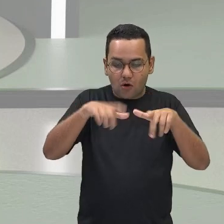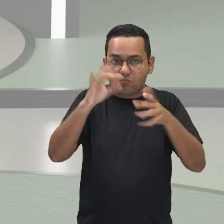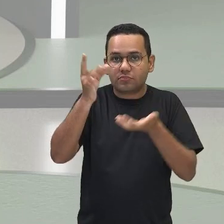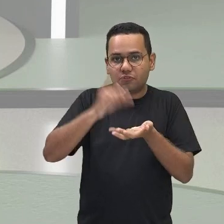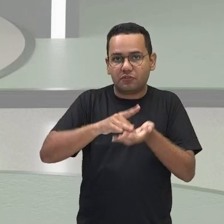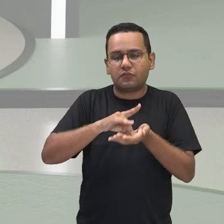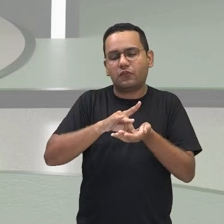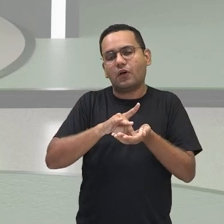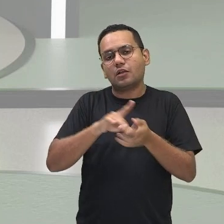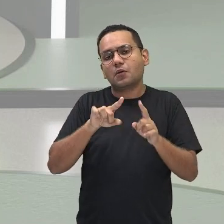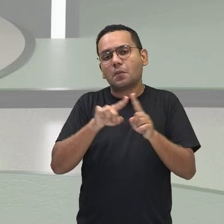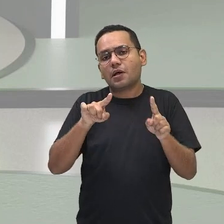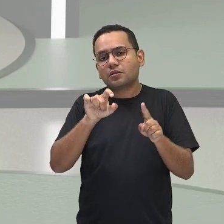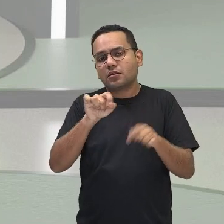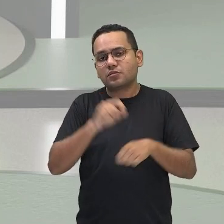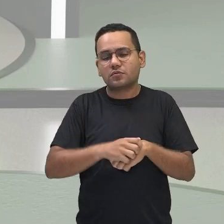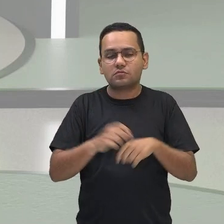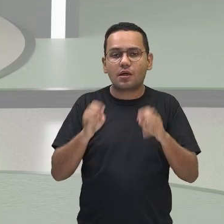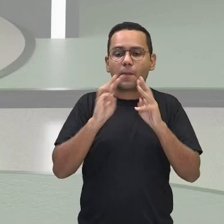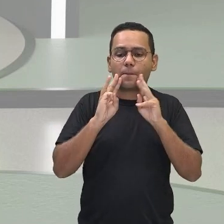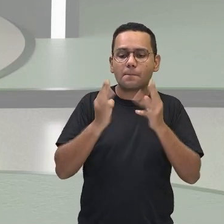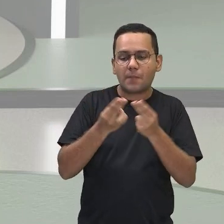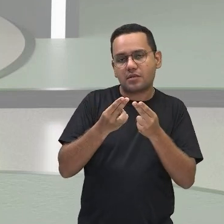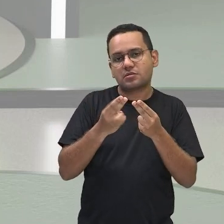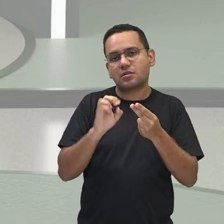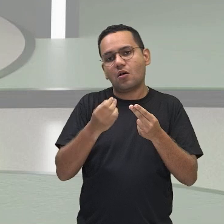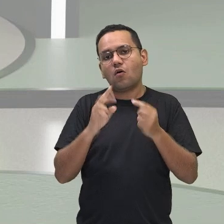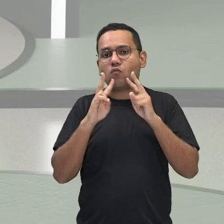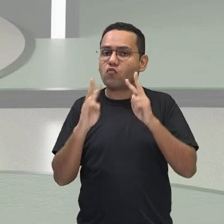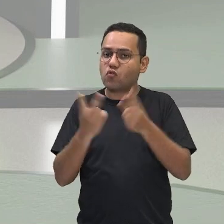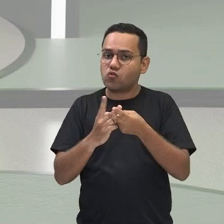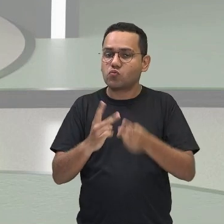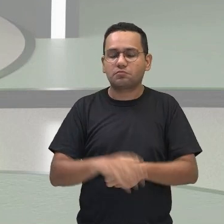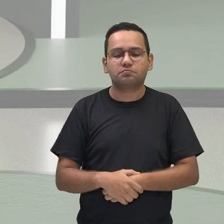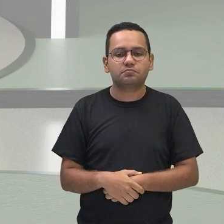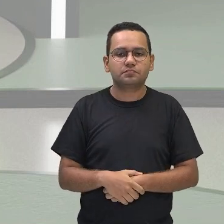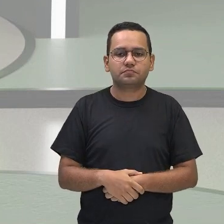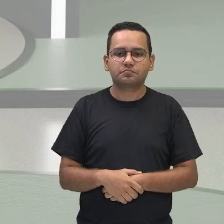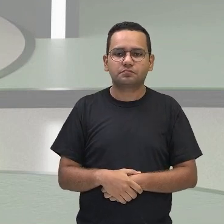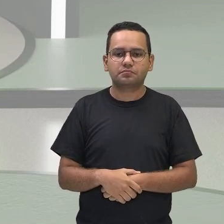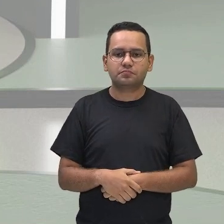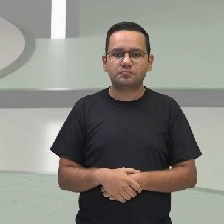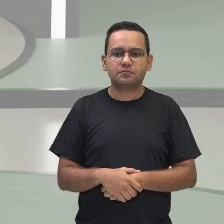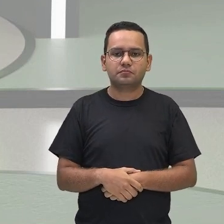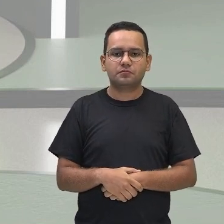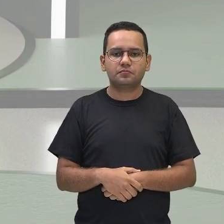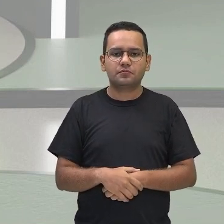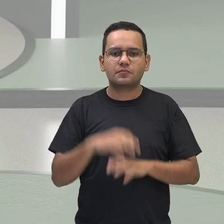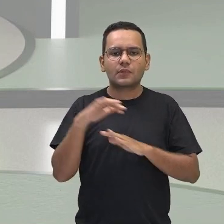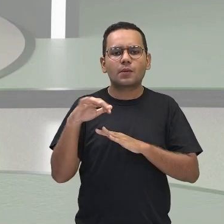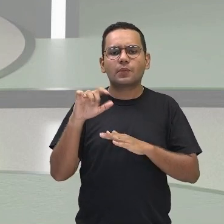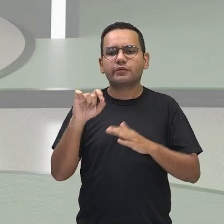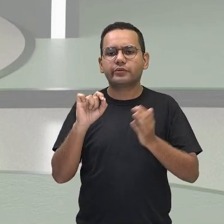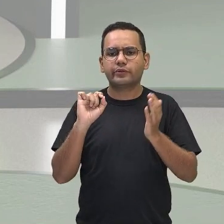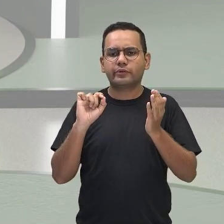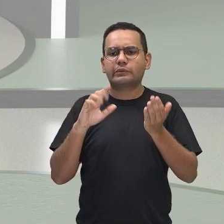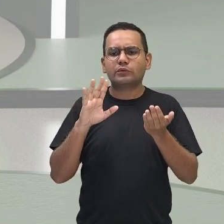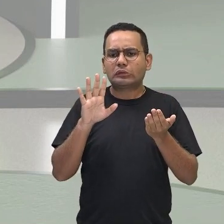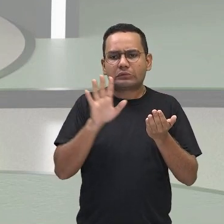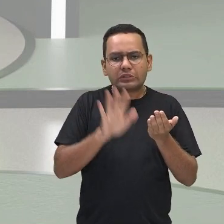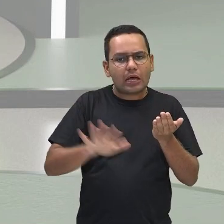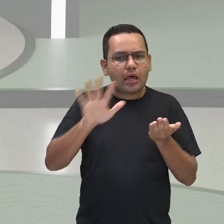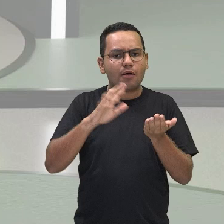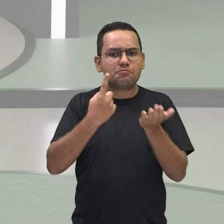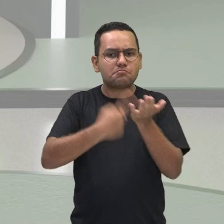um consenso entre os estudiosos, né, que entendem que uma matéria que ser aquilo que